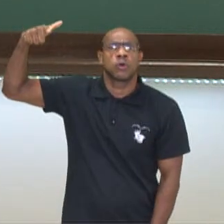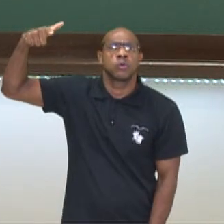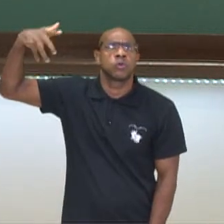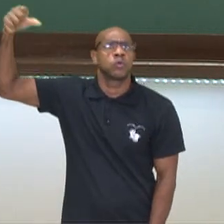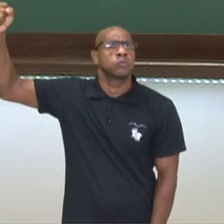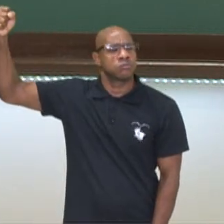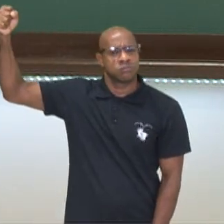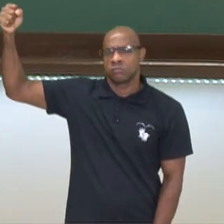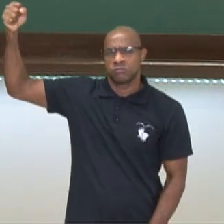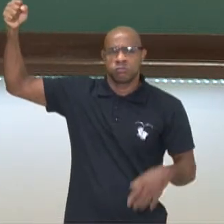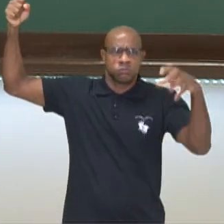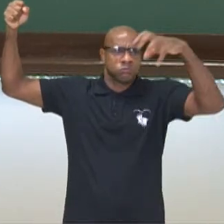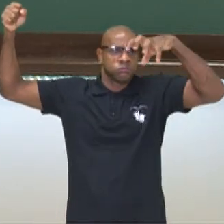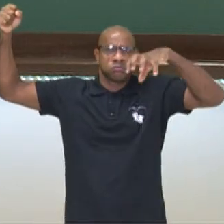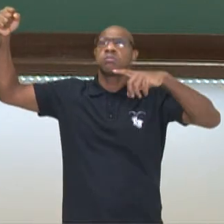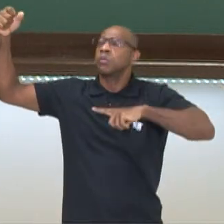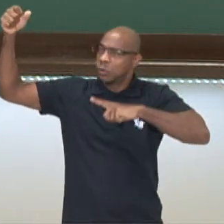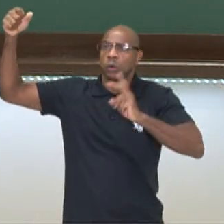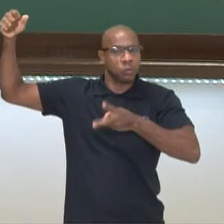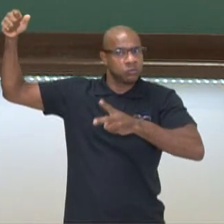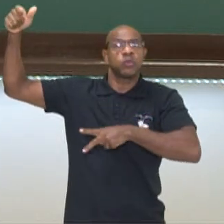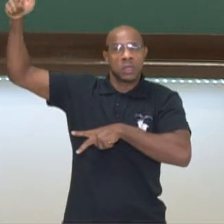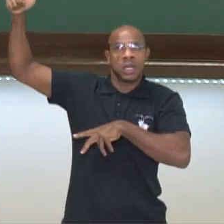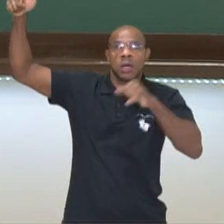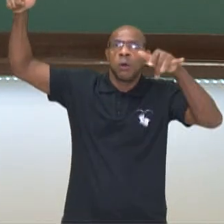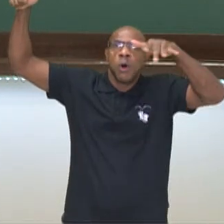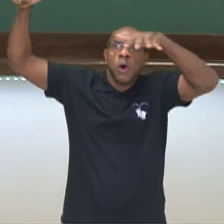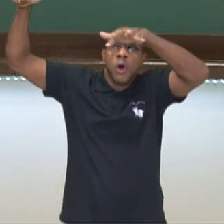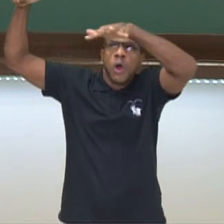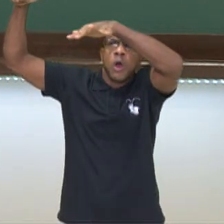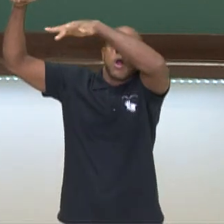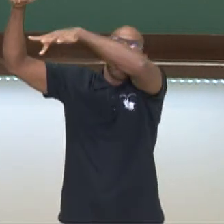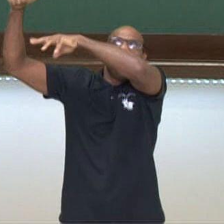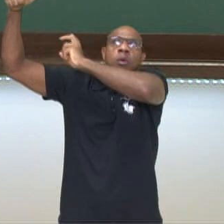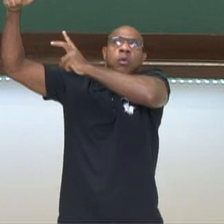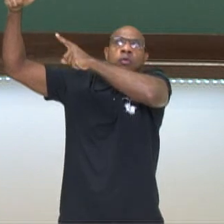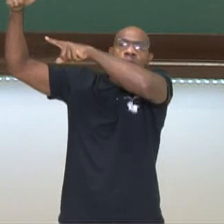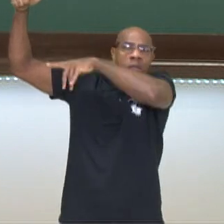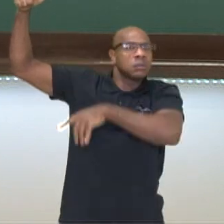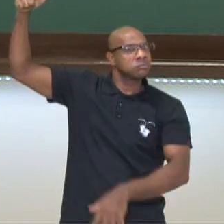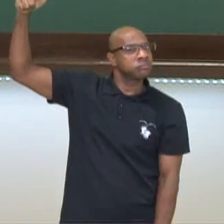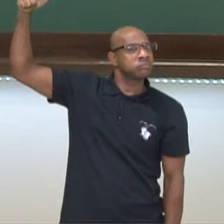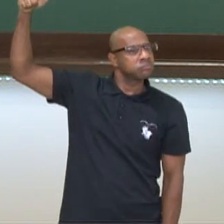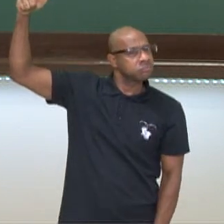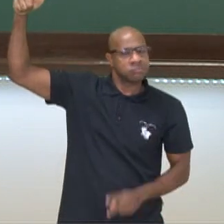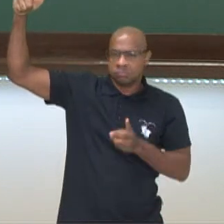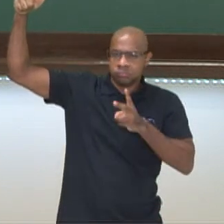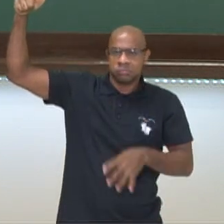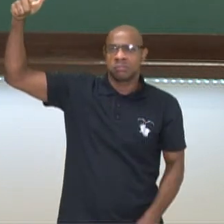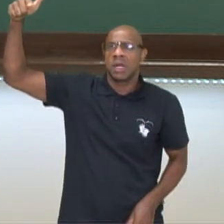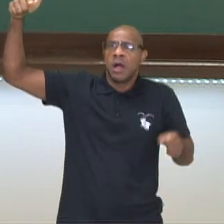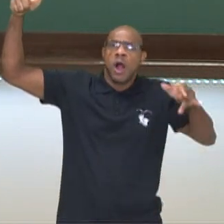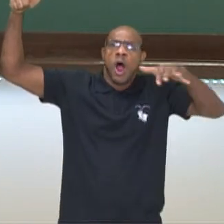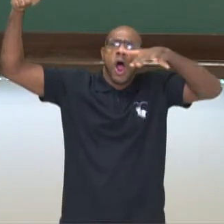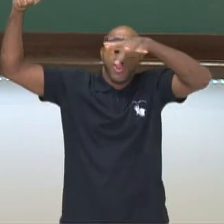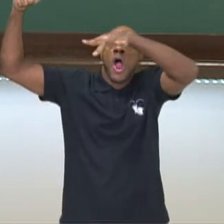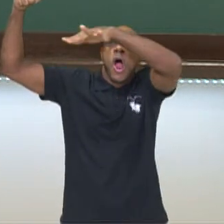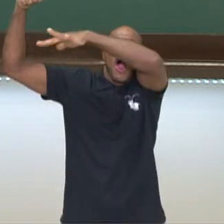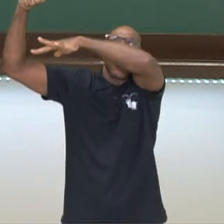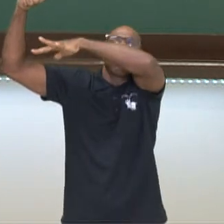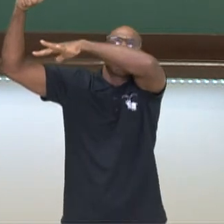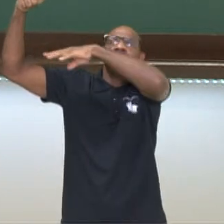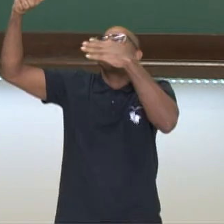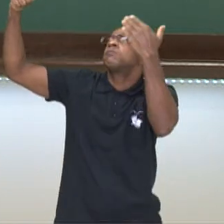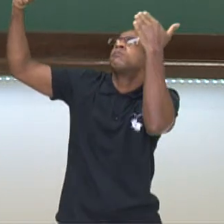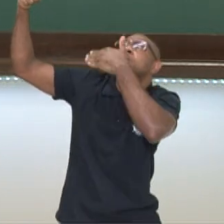sol aparente, mas ele está lá, cumprindo a sua função, o seu papel. Apenas está encoberto pelas nuvens, pela chuva.